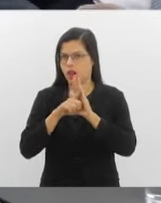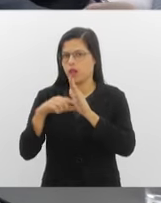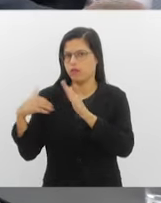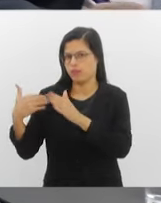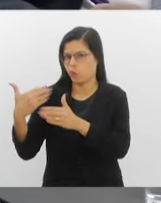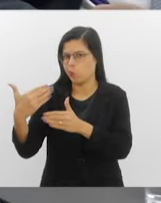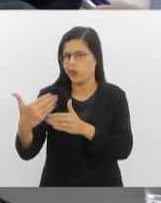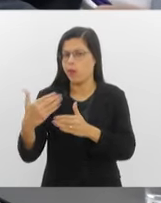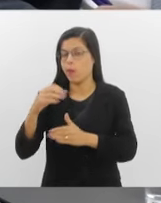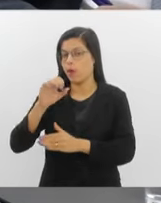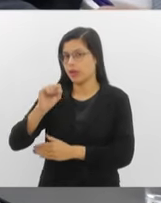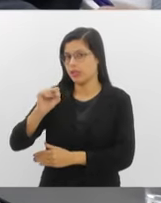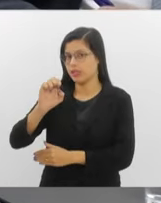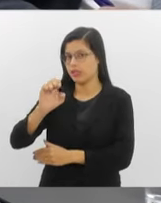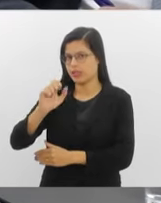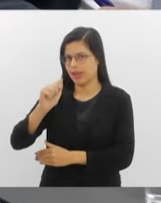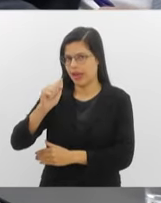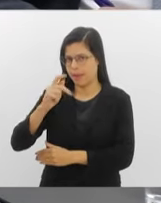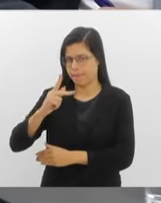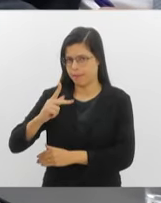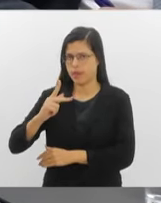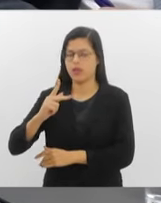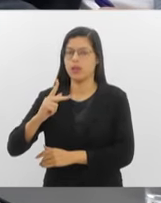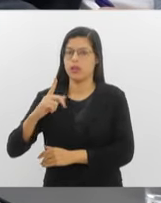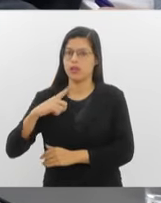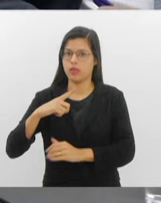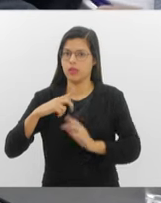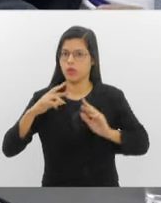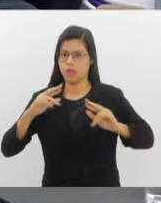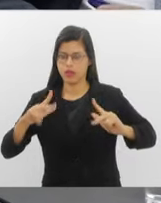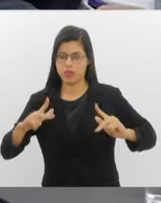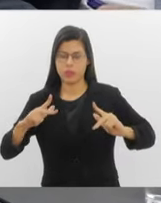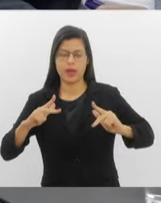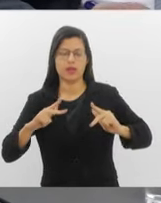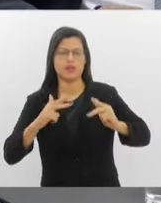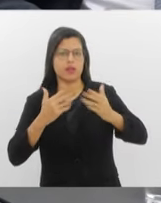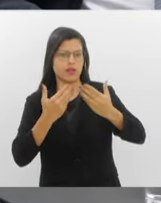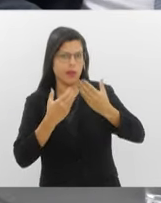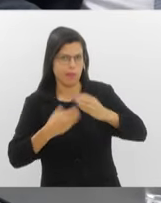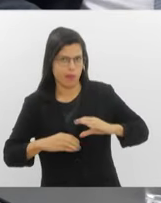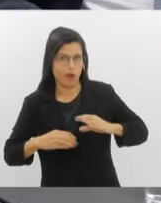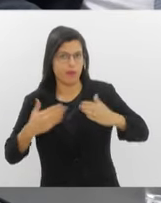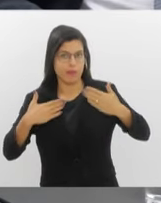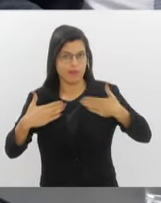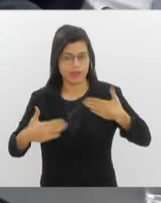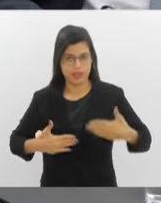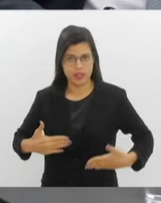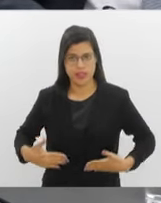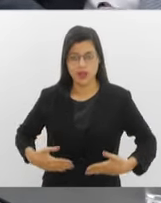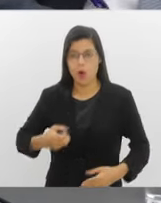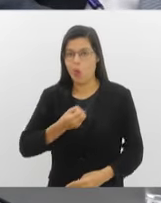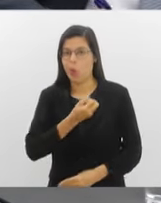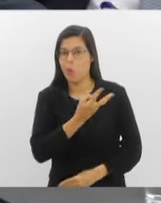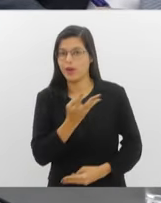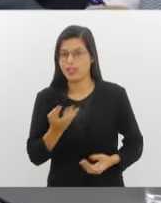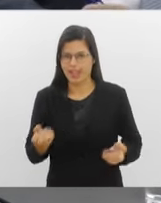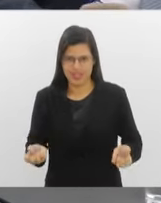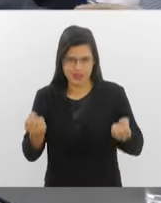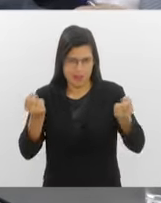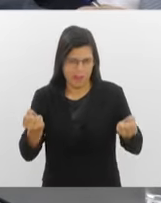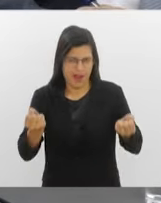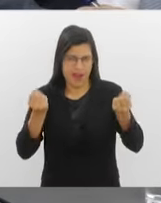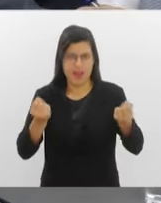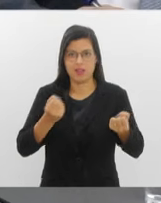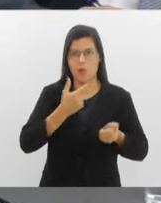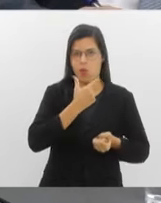por exemplo, existe uma distinção na prova física da quantidade de barras entre homens e mulheres. E